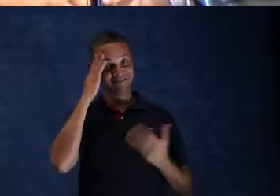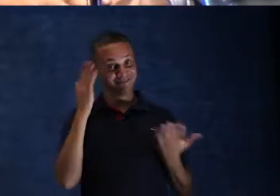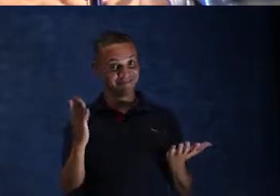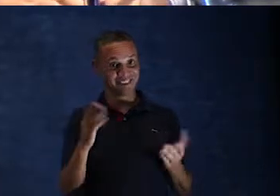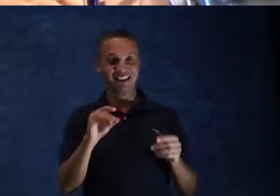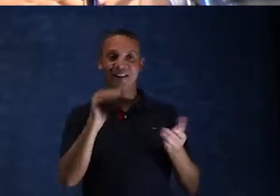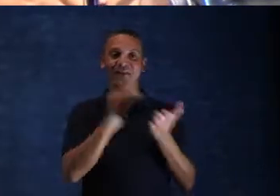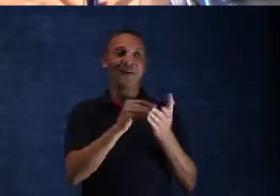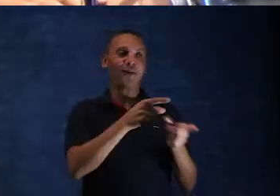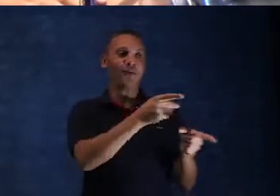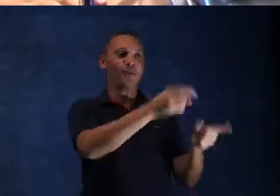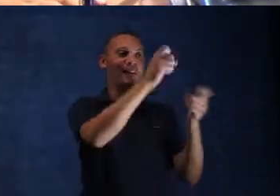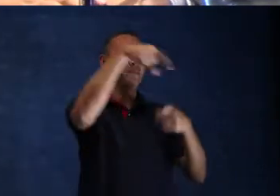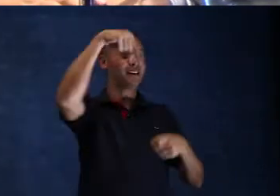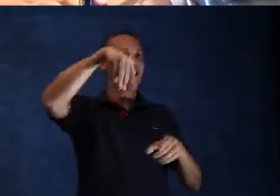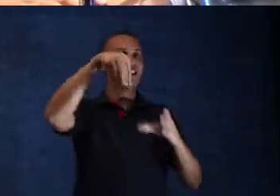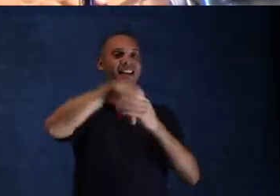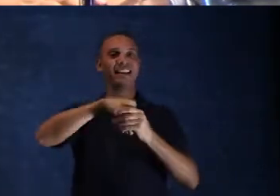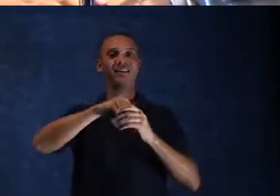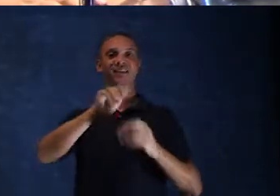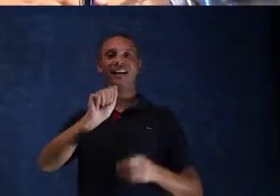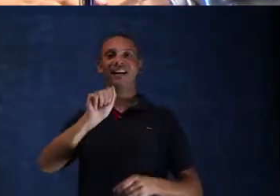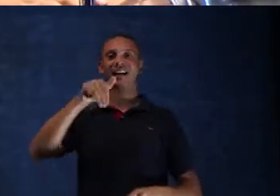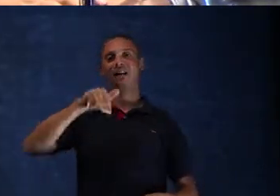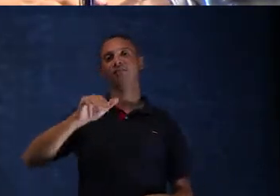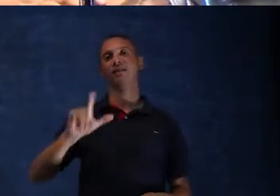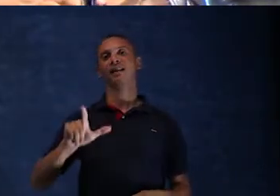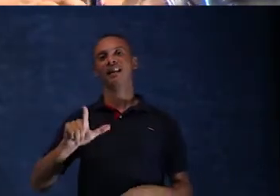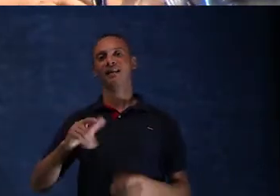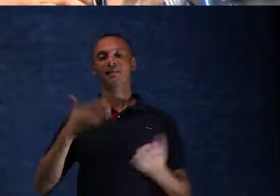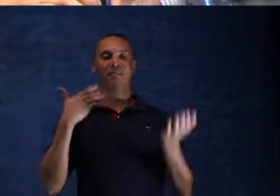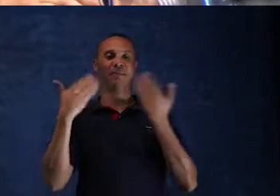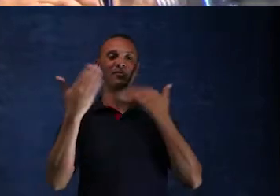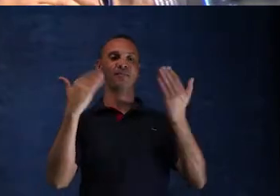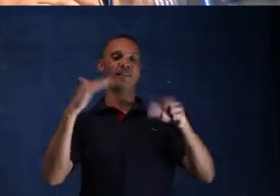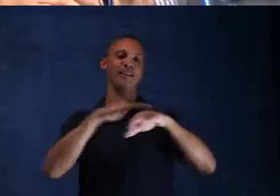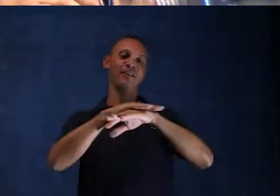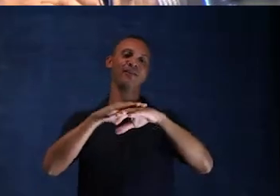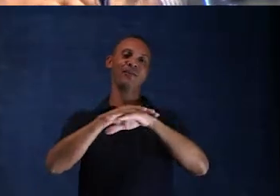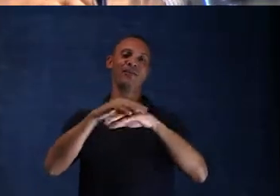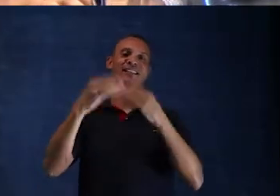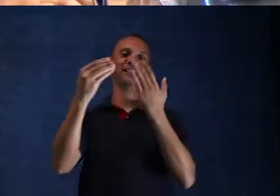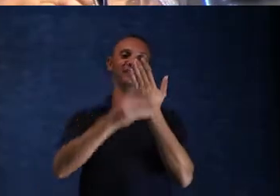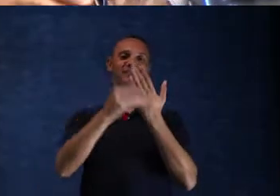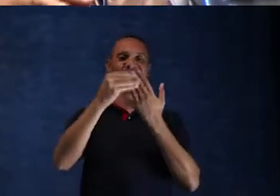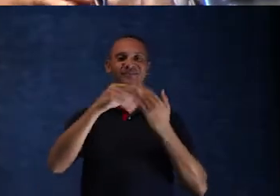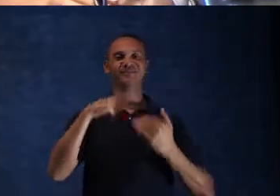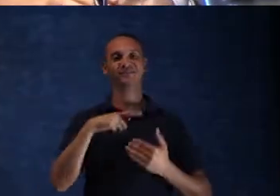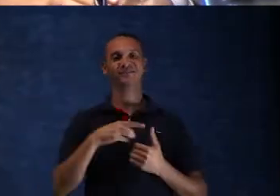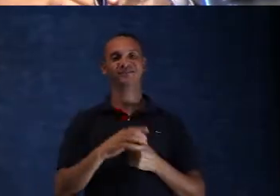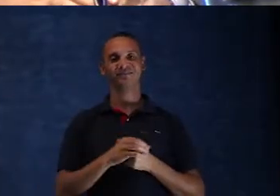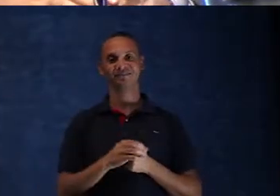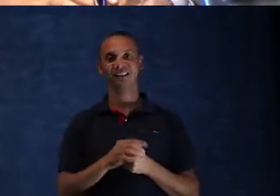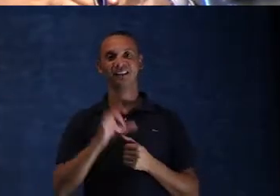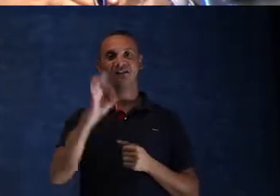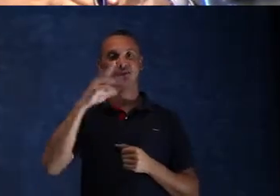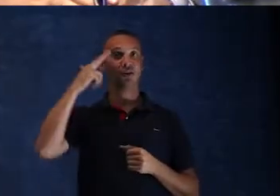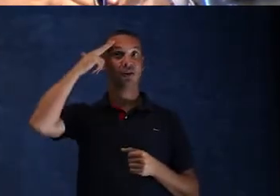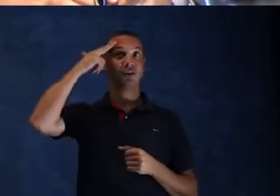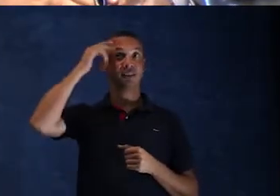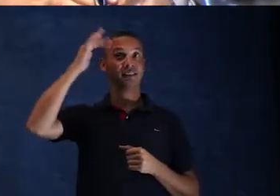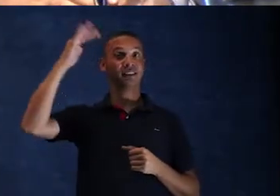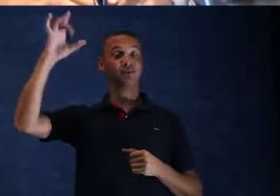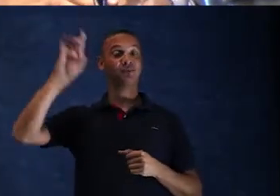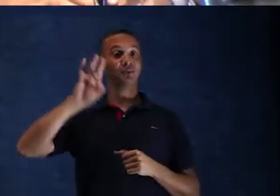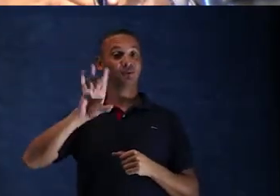gente parodiar o Jô Soares. Mas é só na ficção, tá,